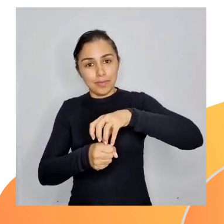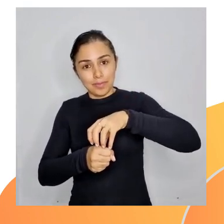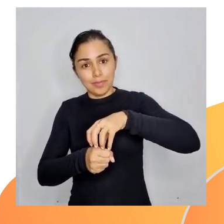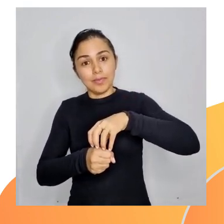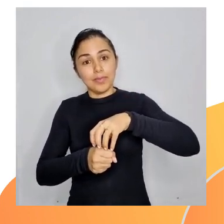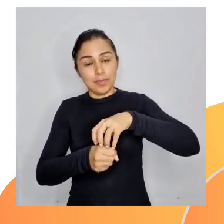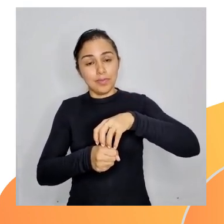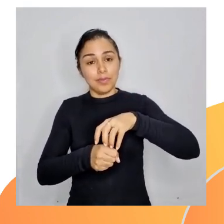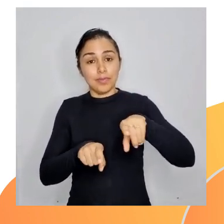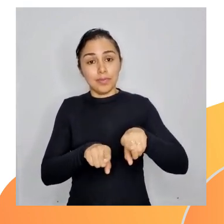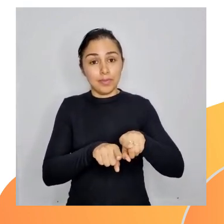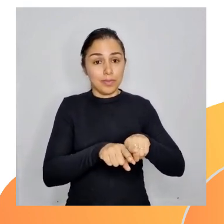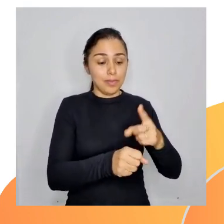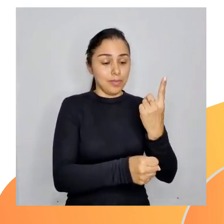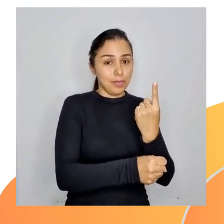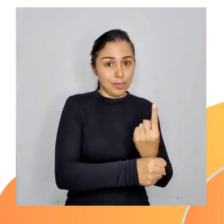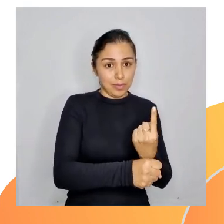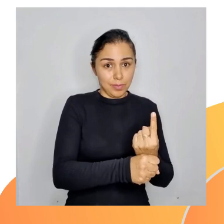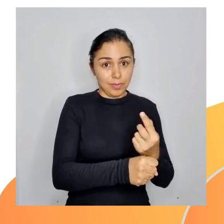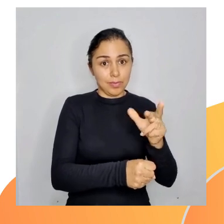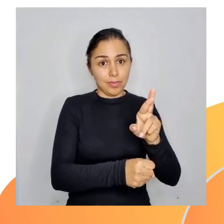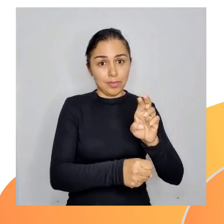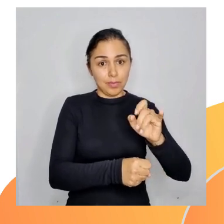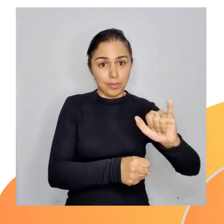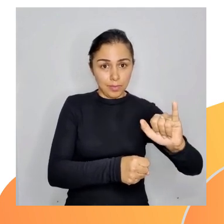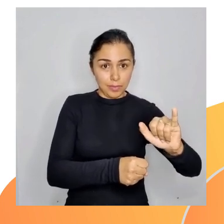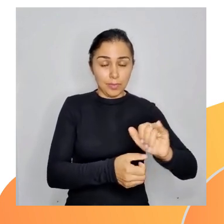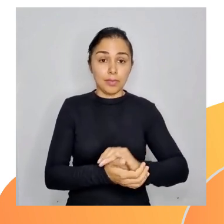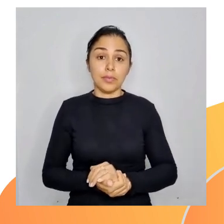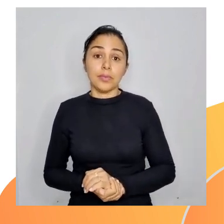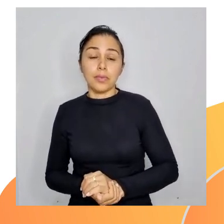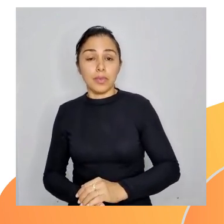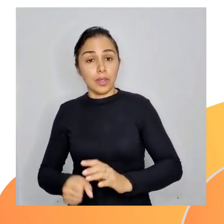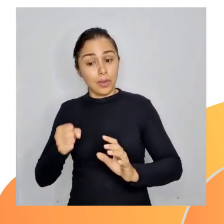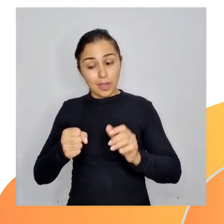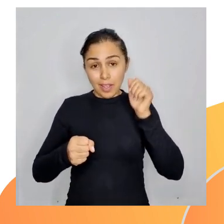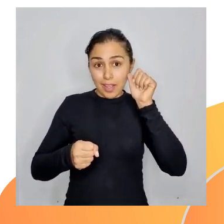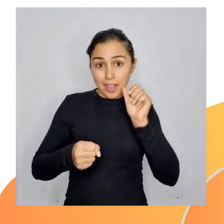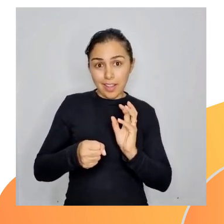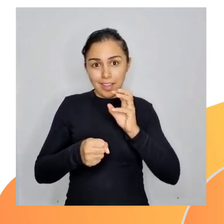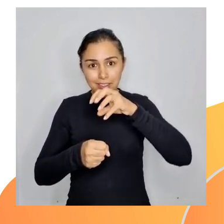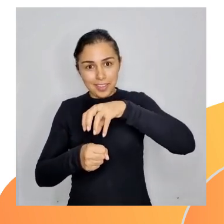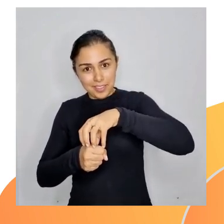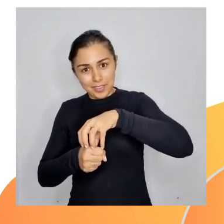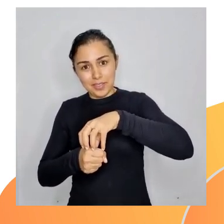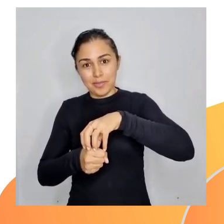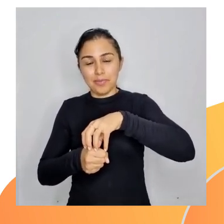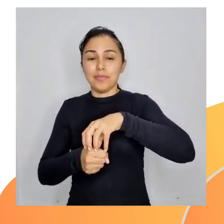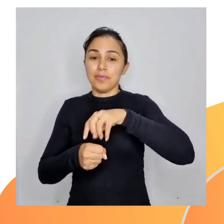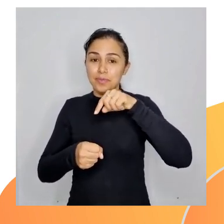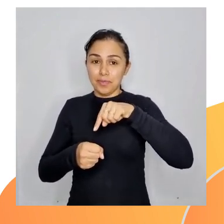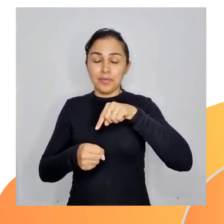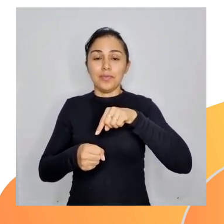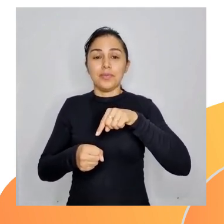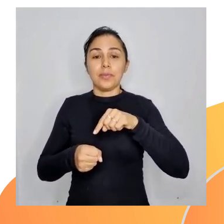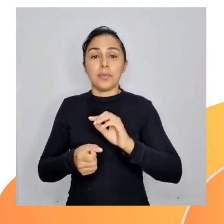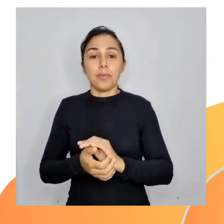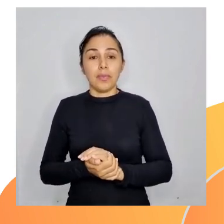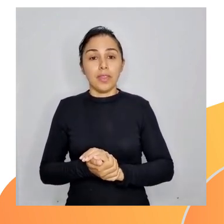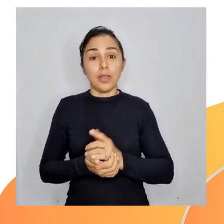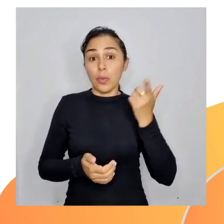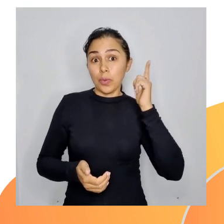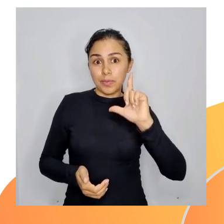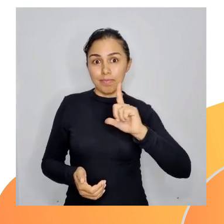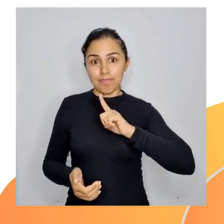A rainha, né, apesar de ser uma peça menos valiosa que o rei, ela consegue